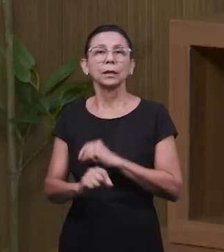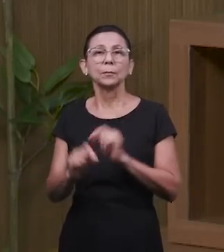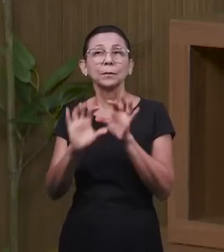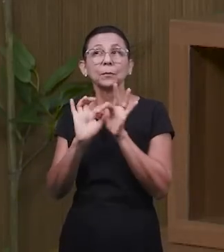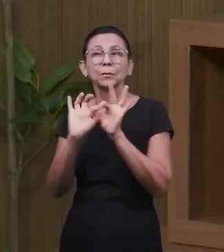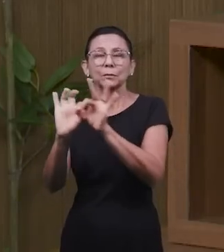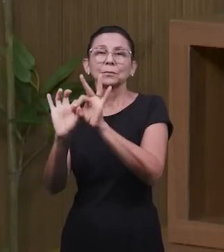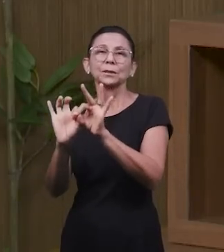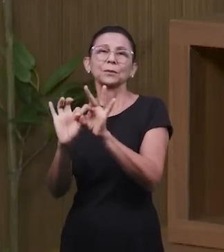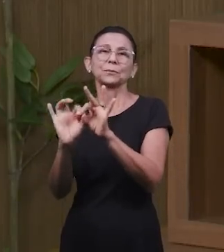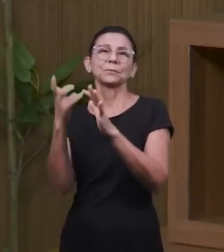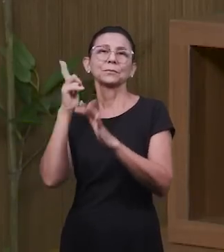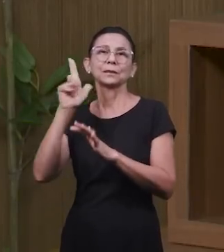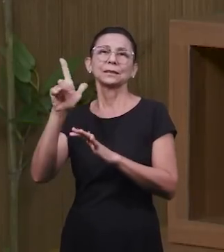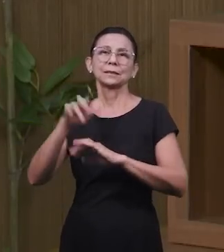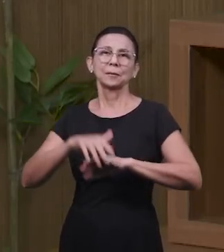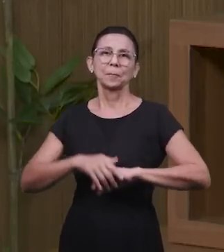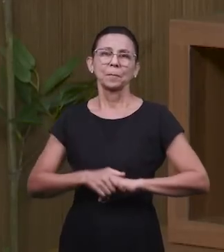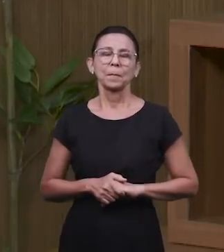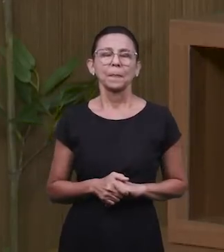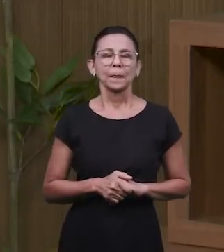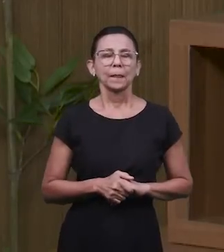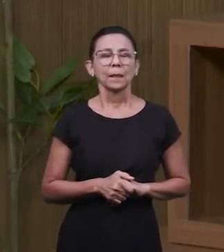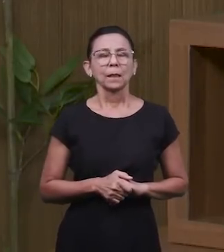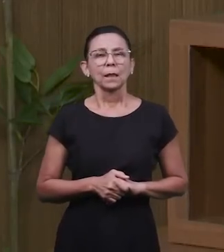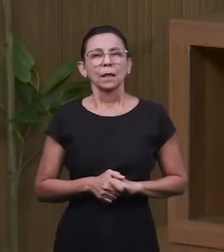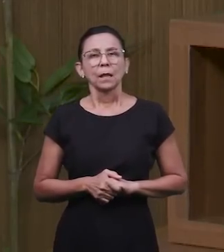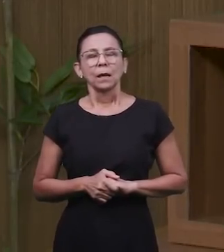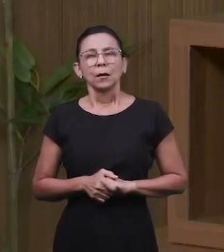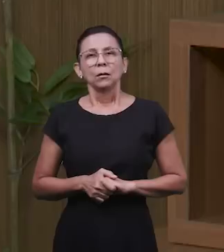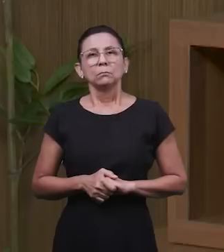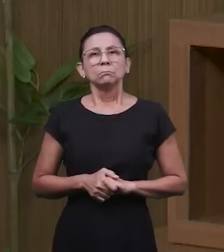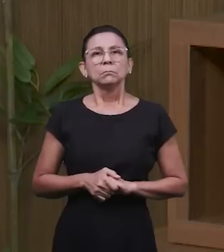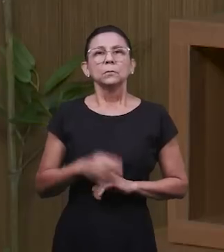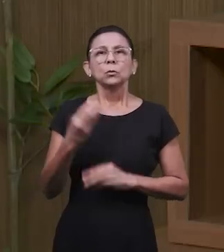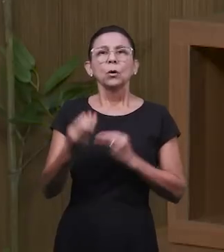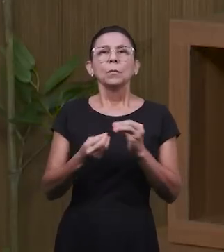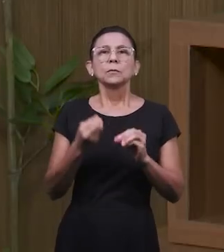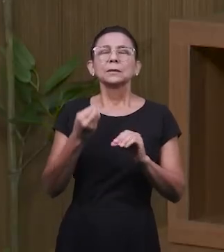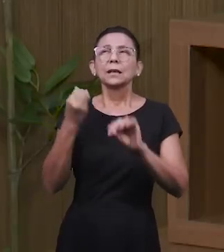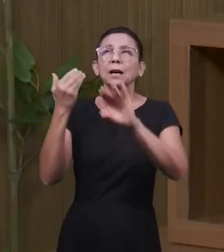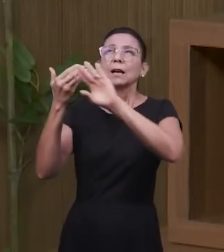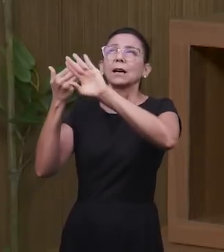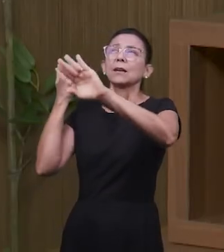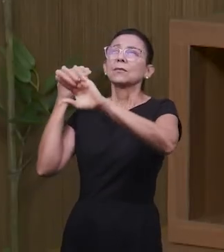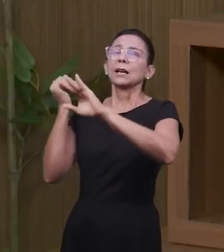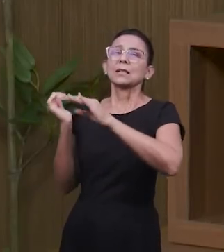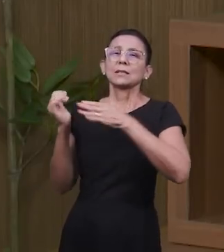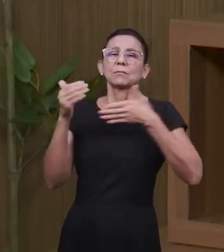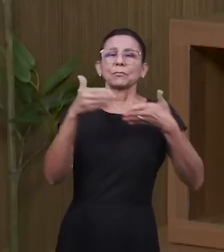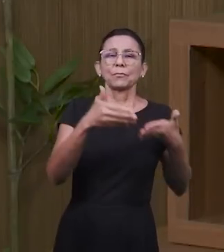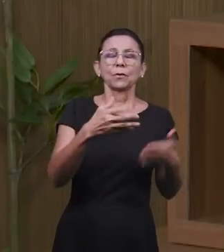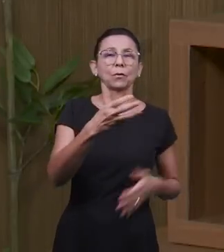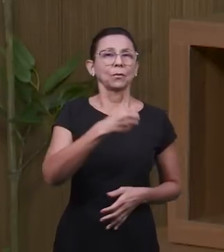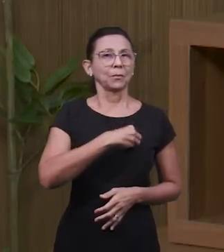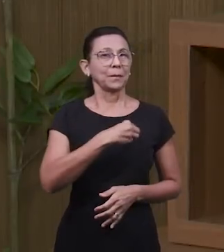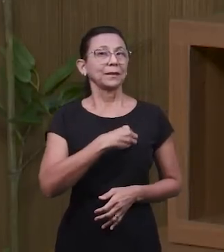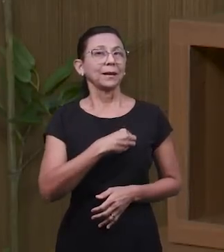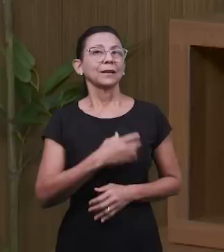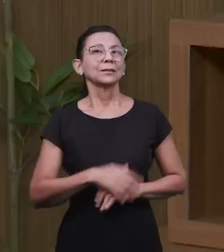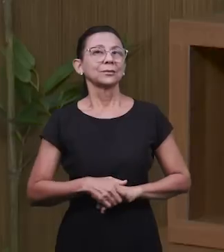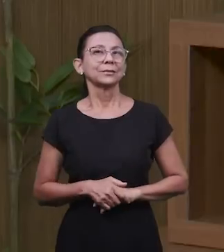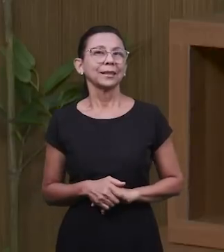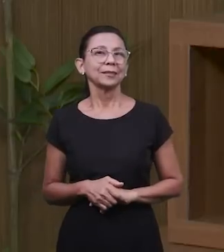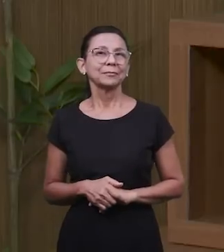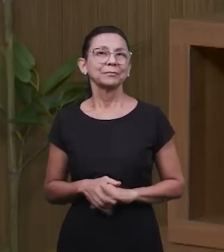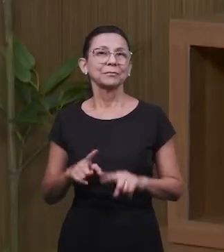O que é que nos separa do Senhor? O pecado. O pecado faz separação entre vós e o vosso Deus. O sangue de Jesus